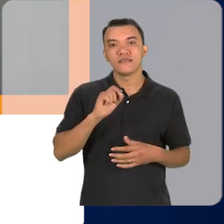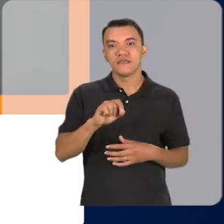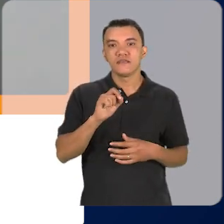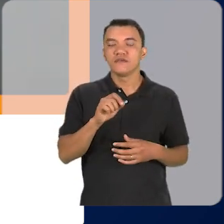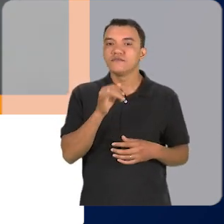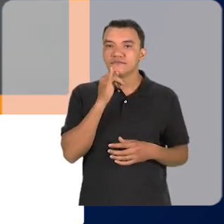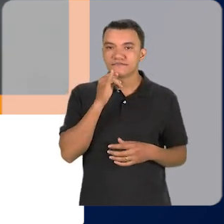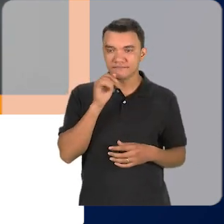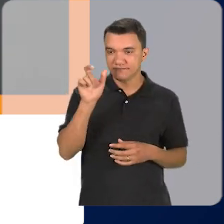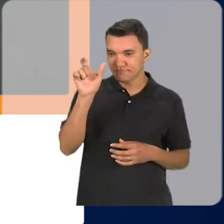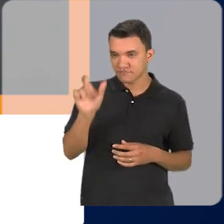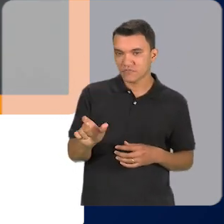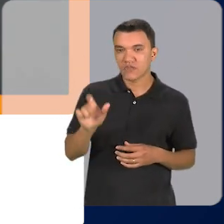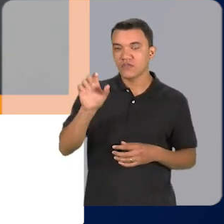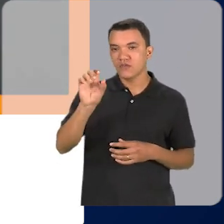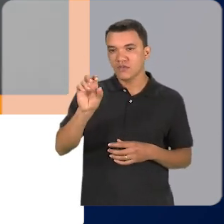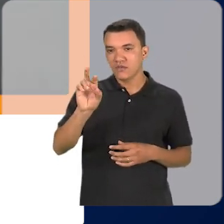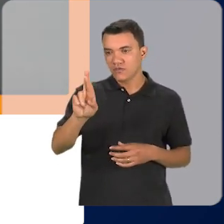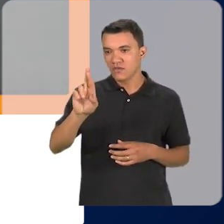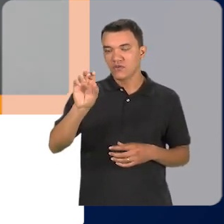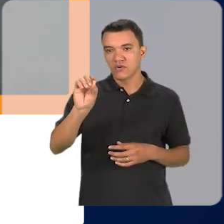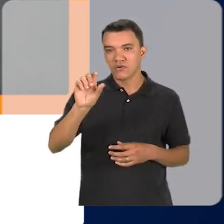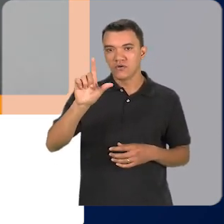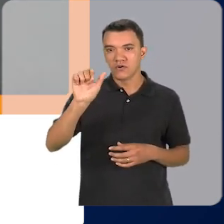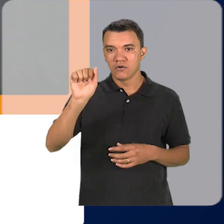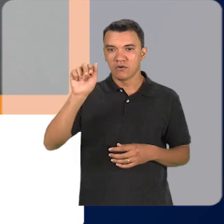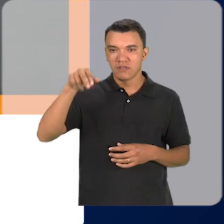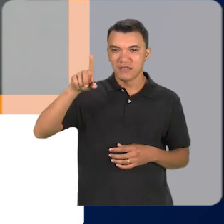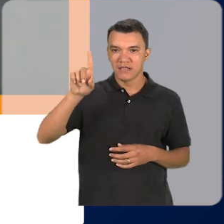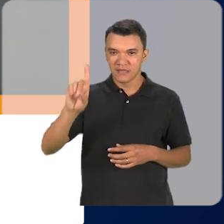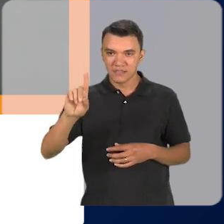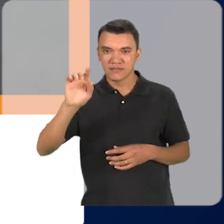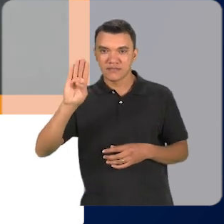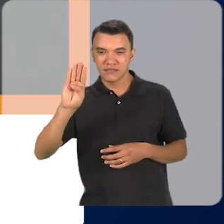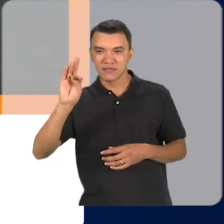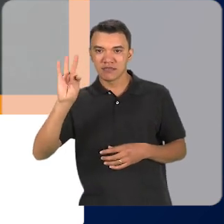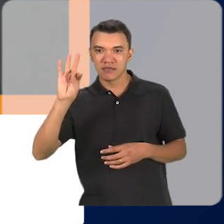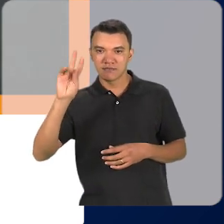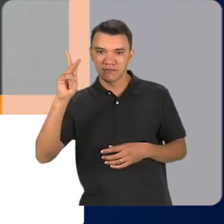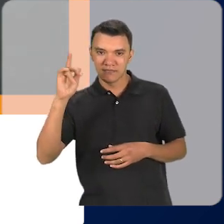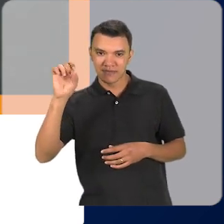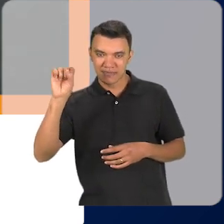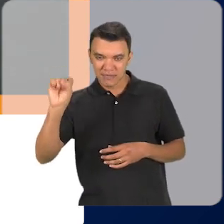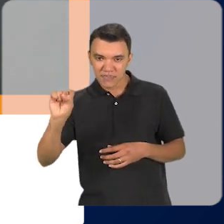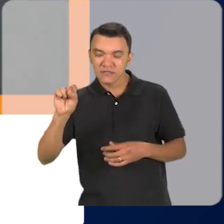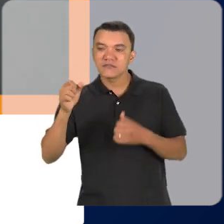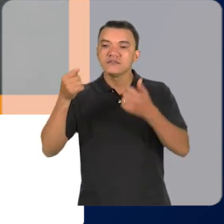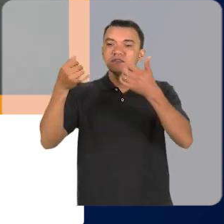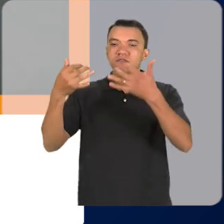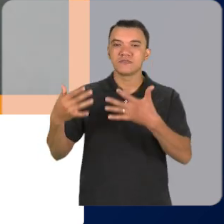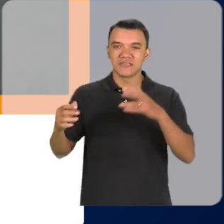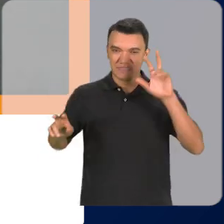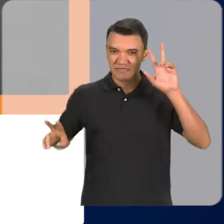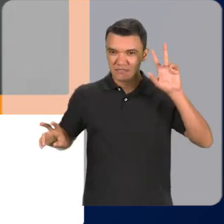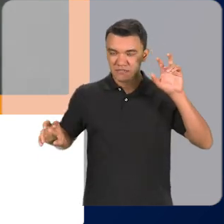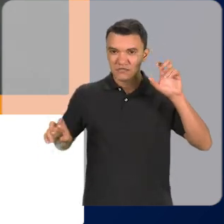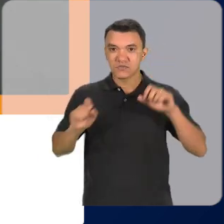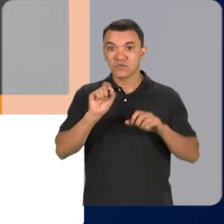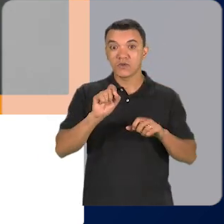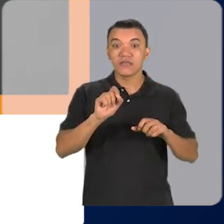Roland Barthes, quando ele diz que a palavra é uma pele. Então, a palavra é uma pele.